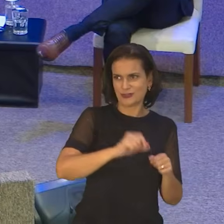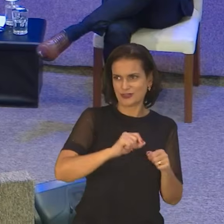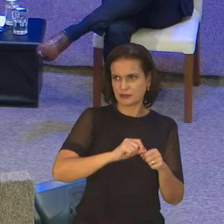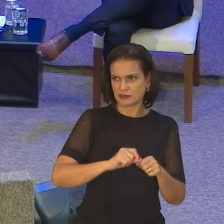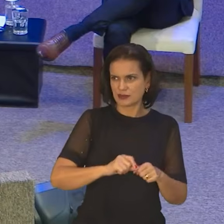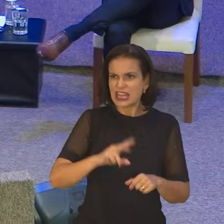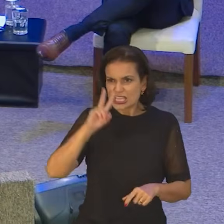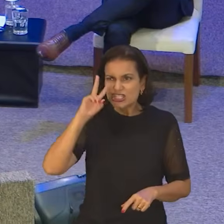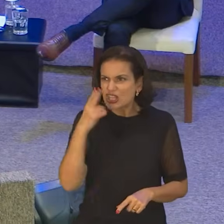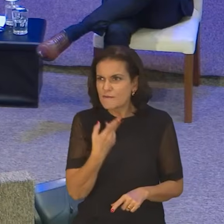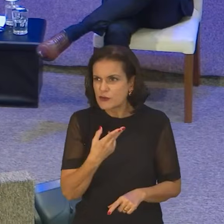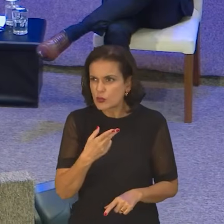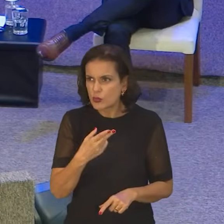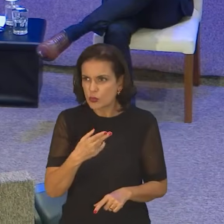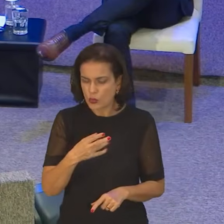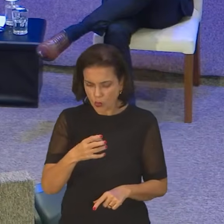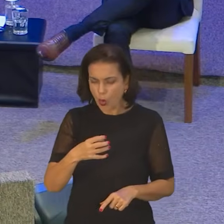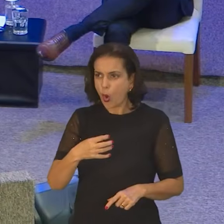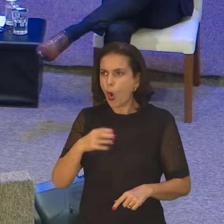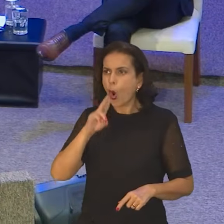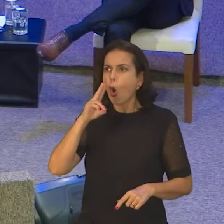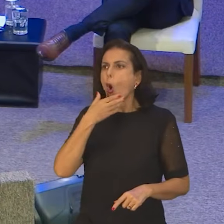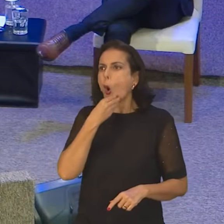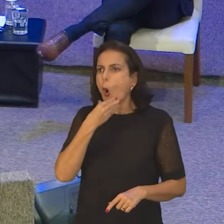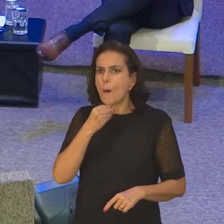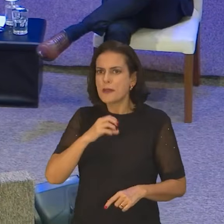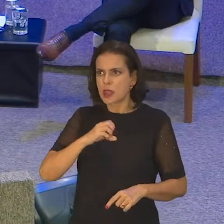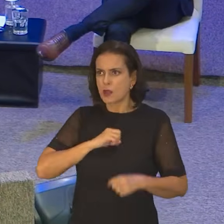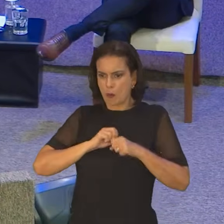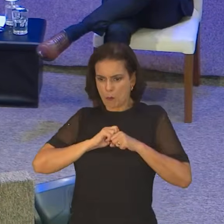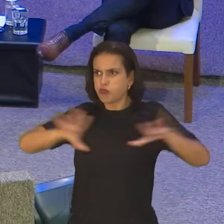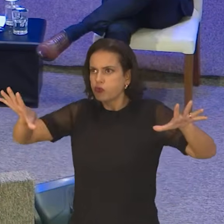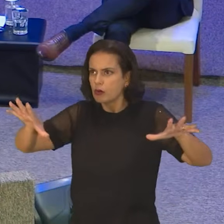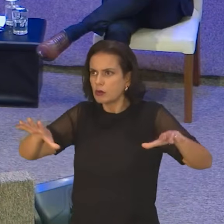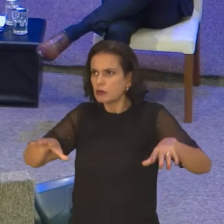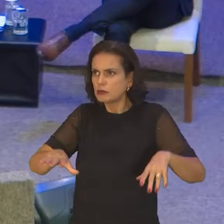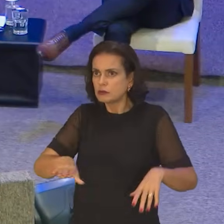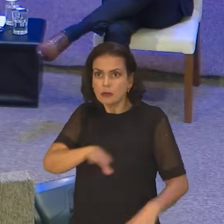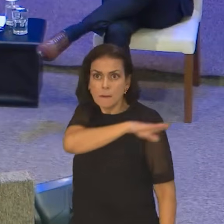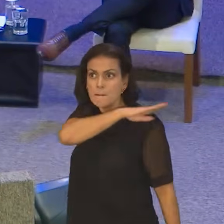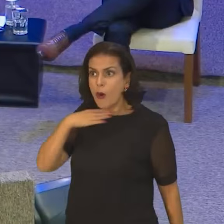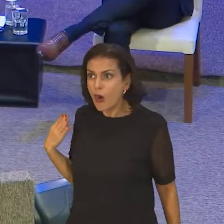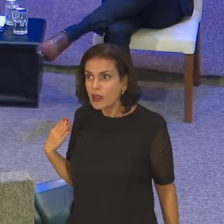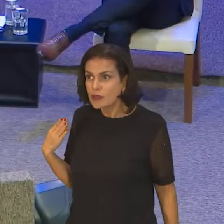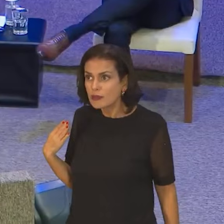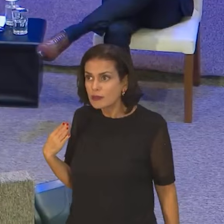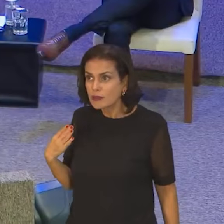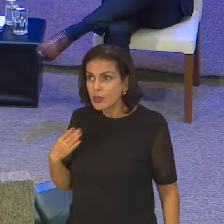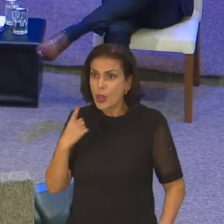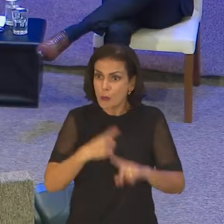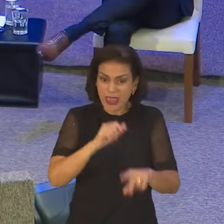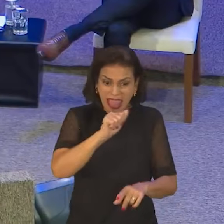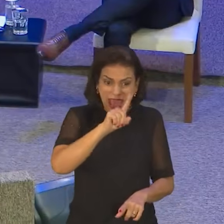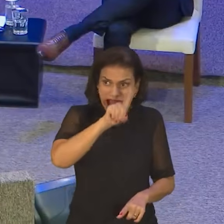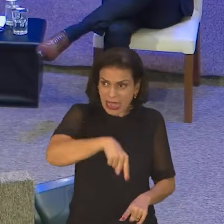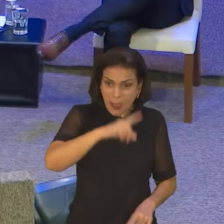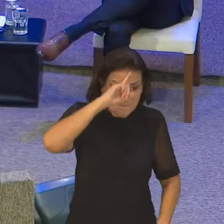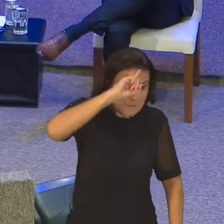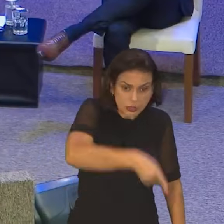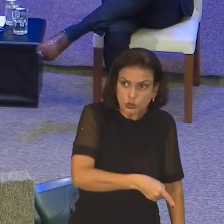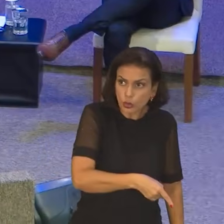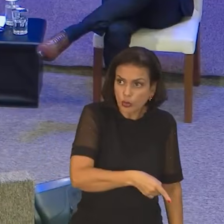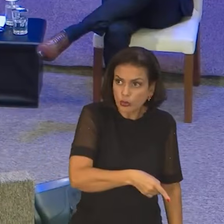suicida tentou recuar? Ele não se entrega, ele morre. Porque Deus dele disse, você tem que morrer.